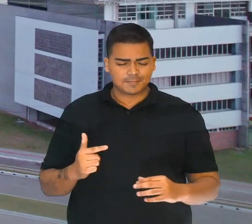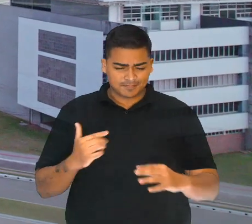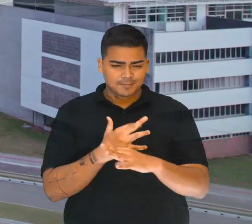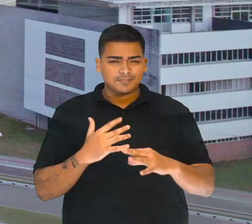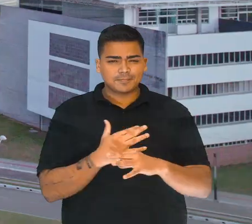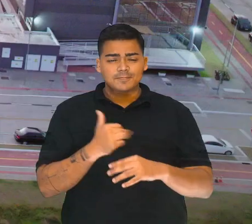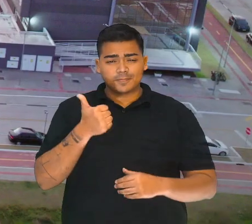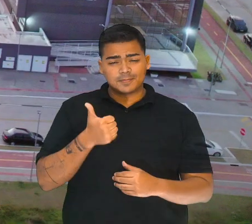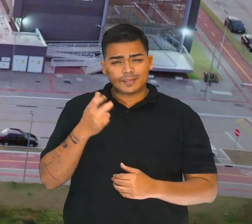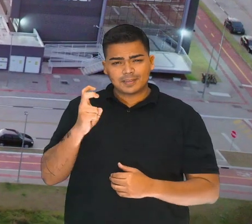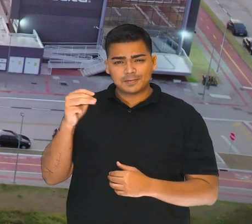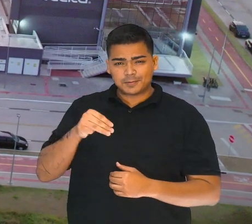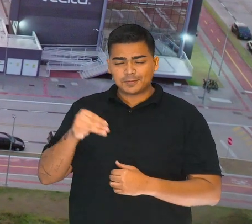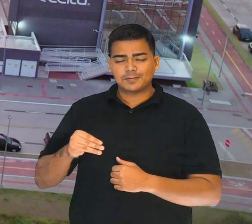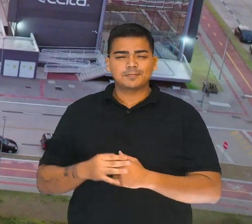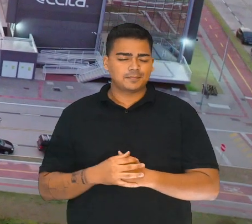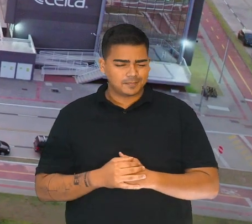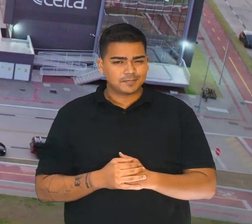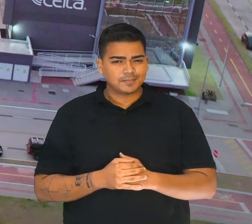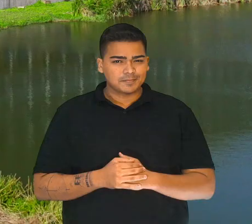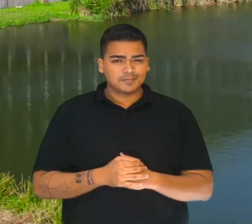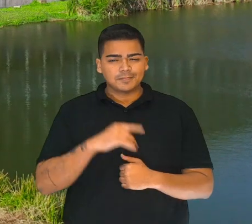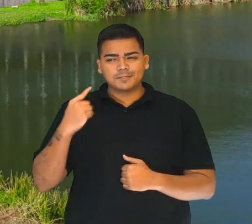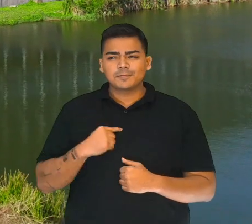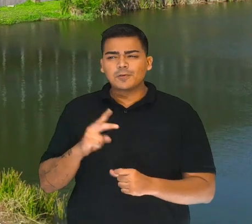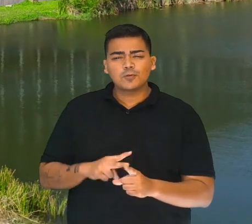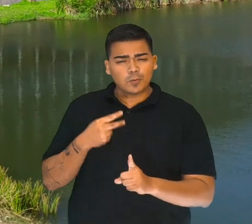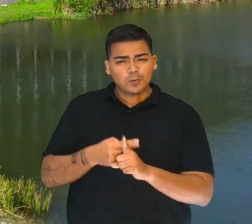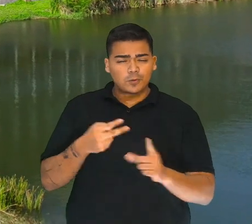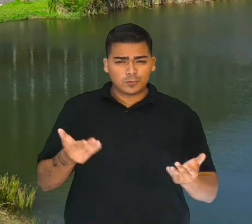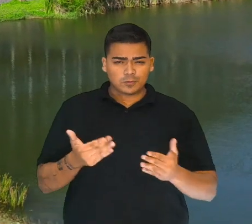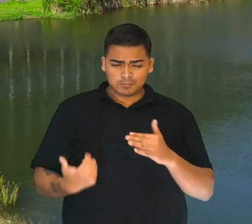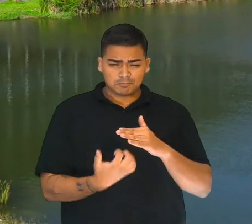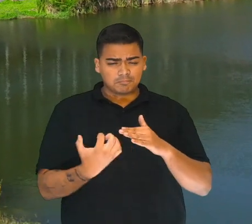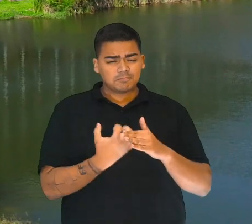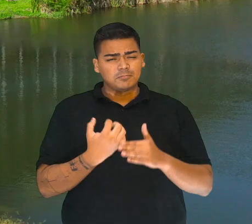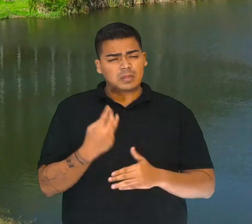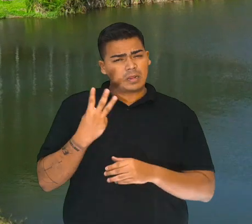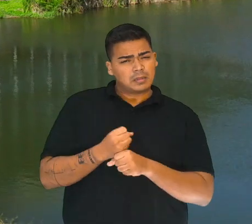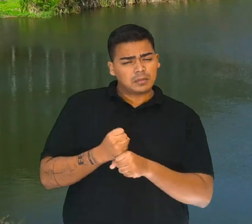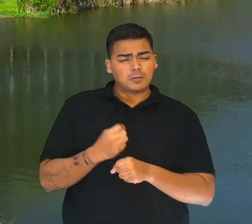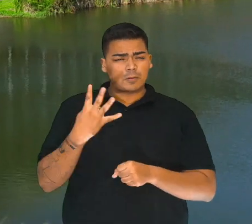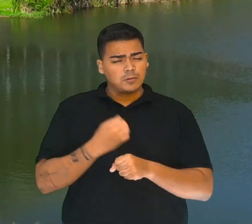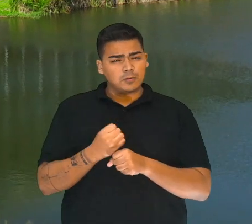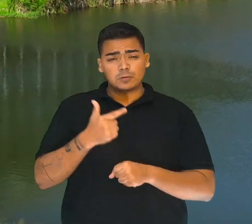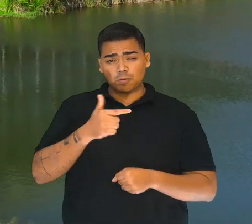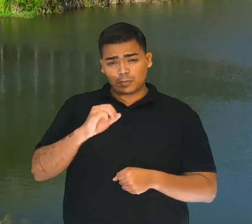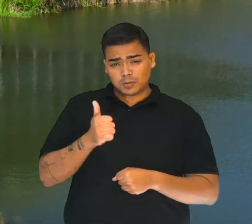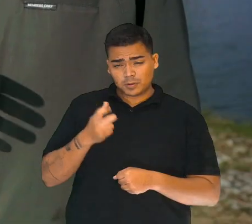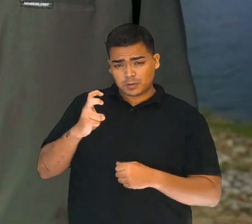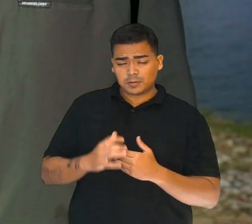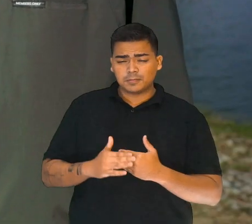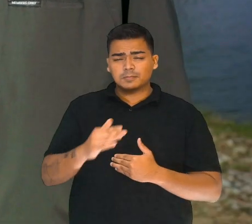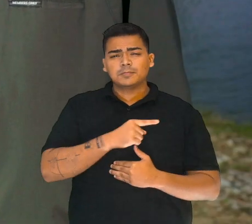uma cidade de 15 minutos. A gente mais que dobrou o número de empresas a cada 3, 4 anos, então 2015 em